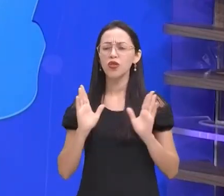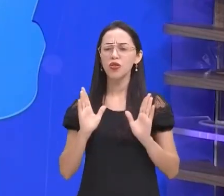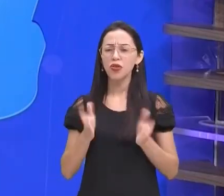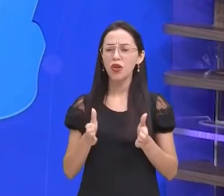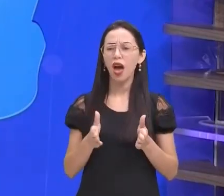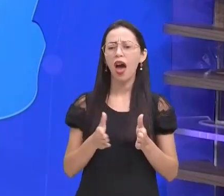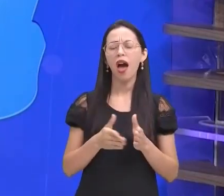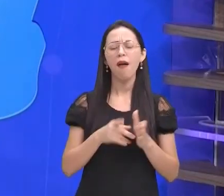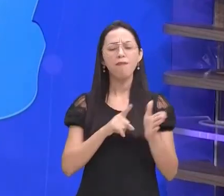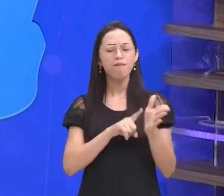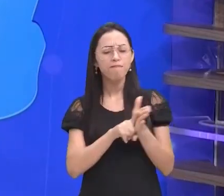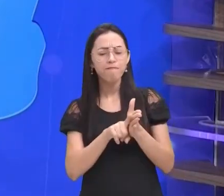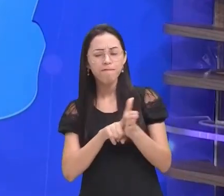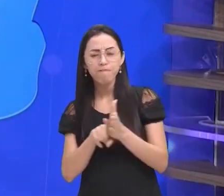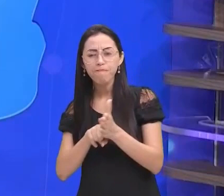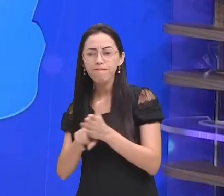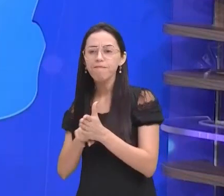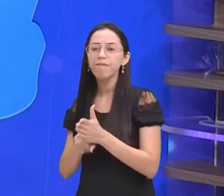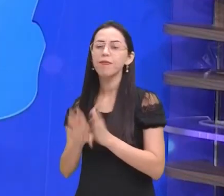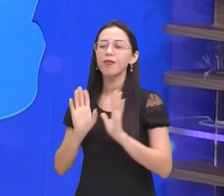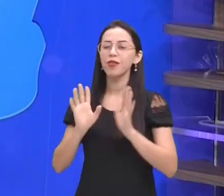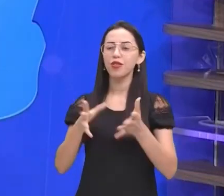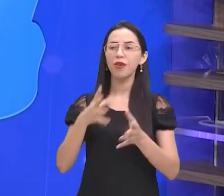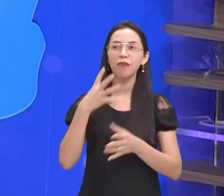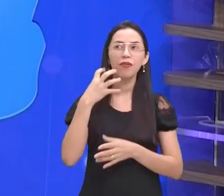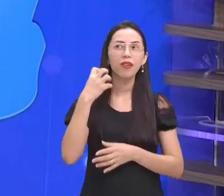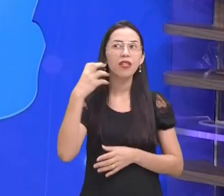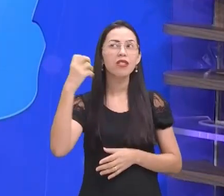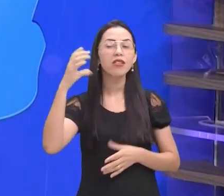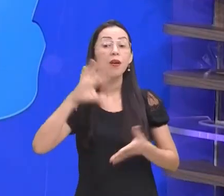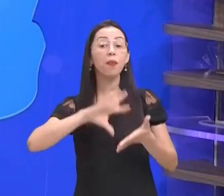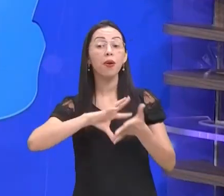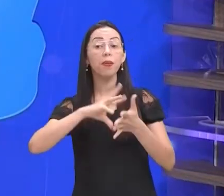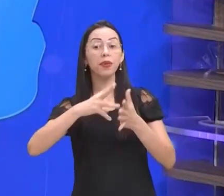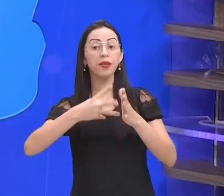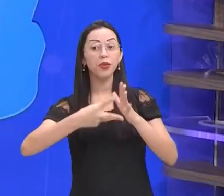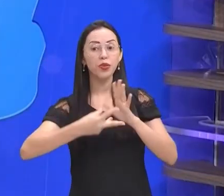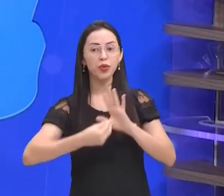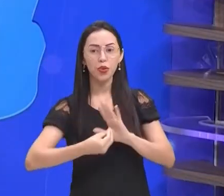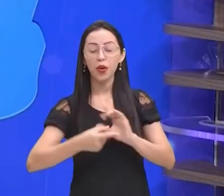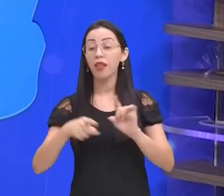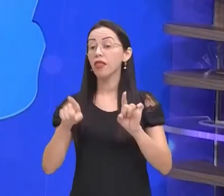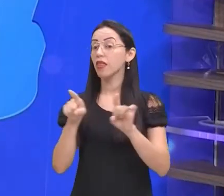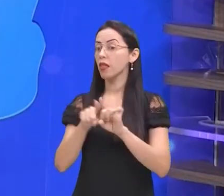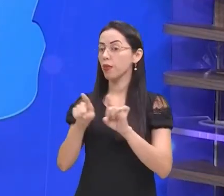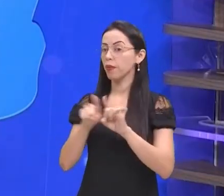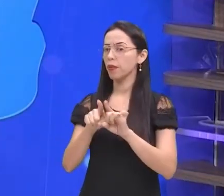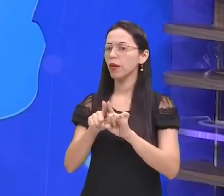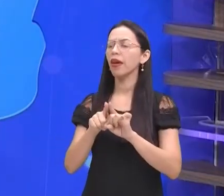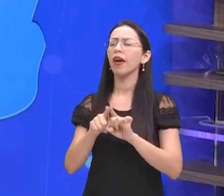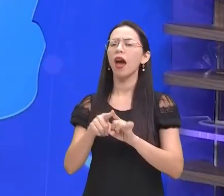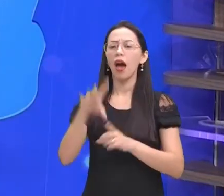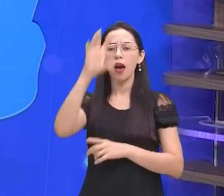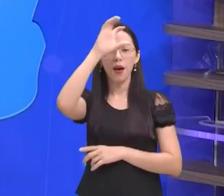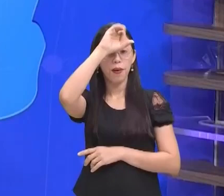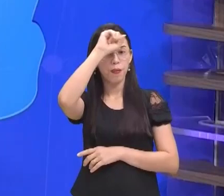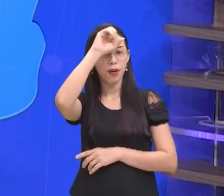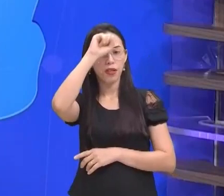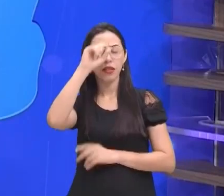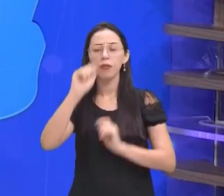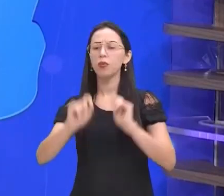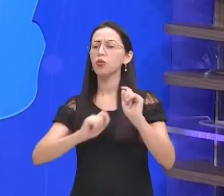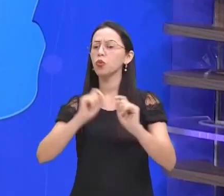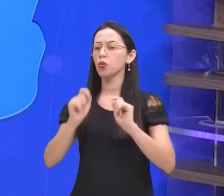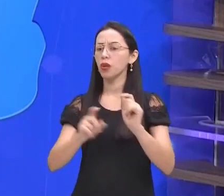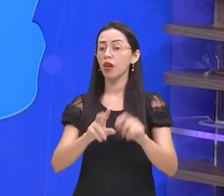nós viajamos pela Amazônia, nós também descobrimos o que é um relato de experiência de uma